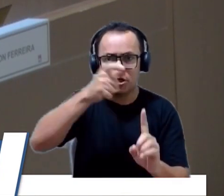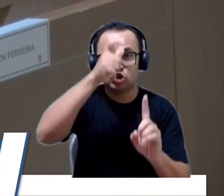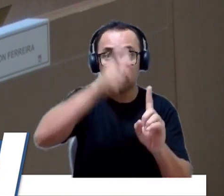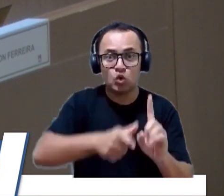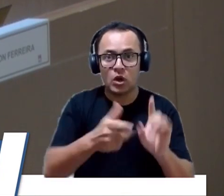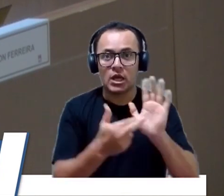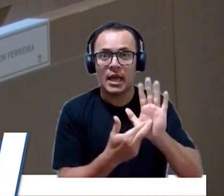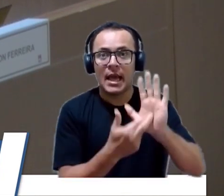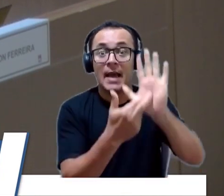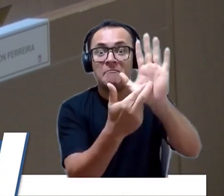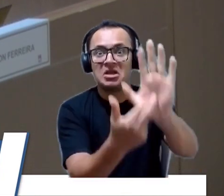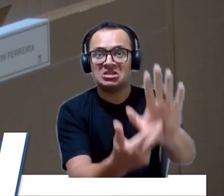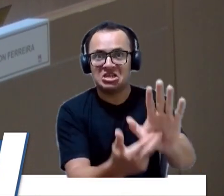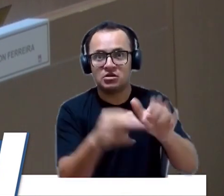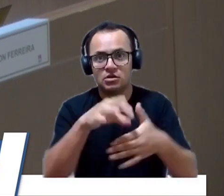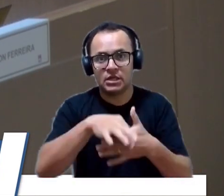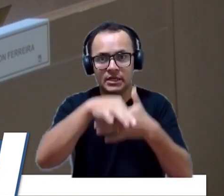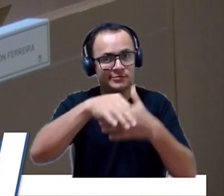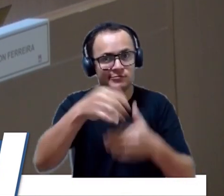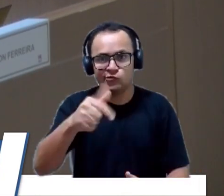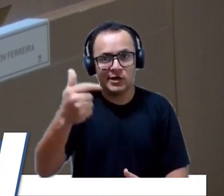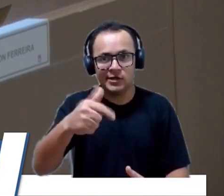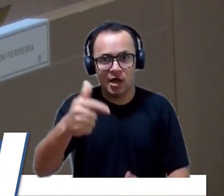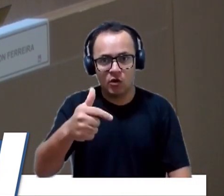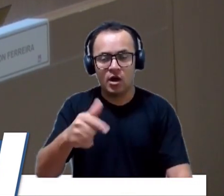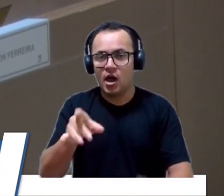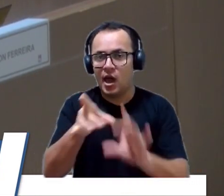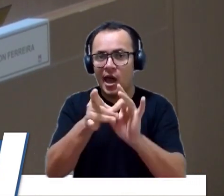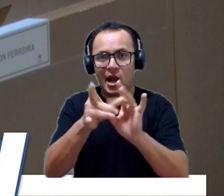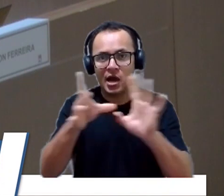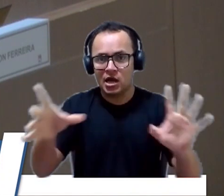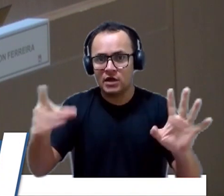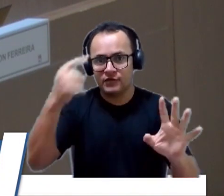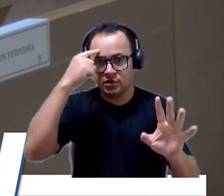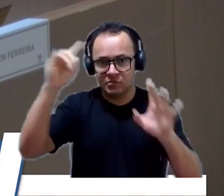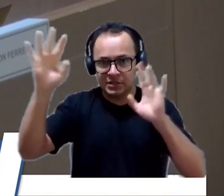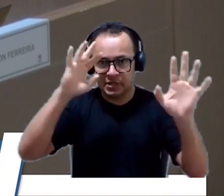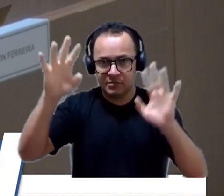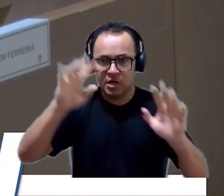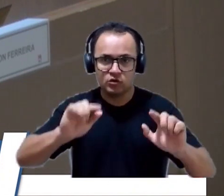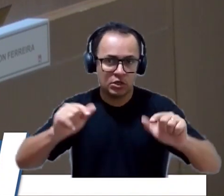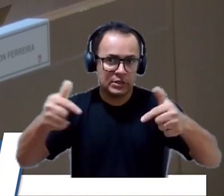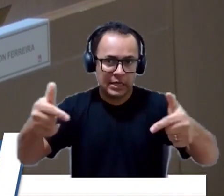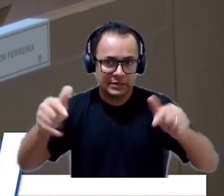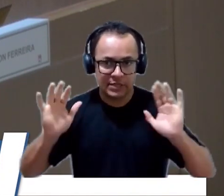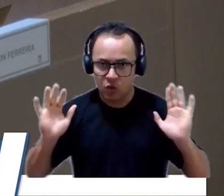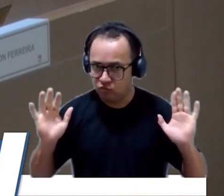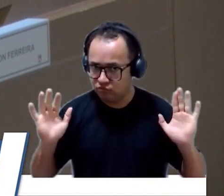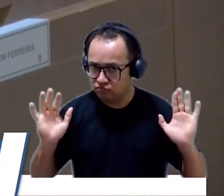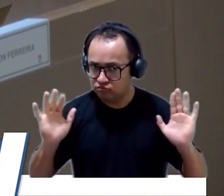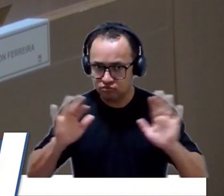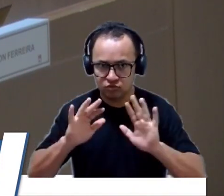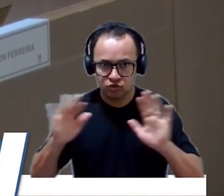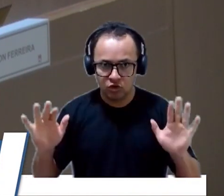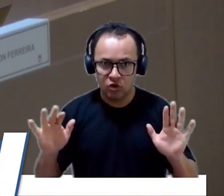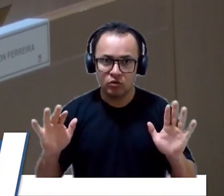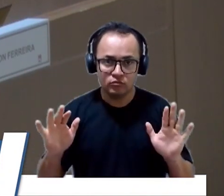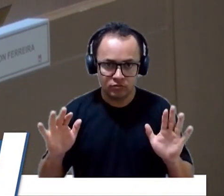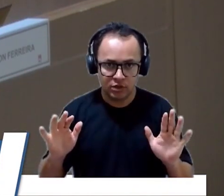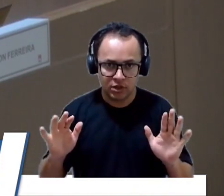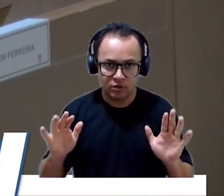uma liderança, né? É uma doutrina livre de pensamentos, de ações, sem dogmas, sem templos, conforme